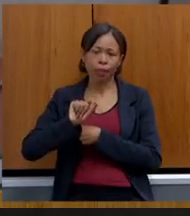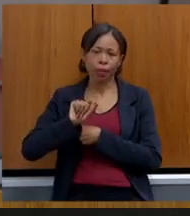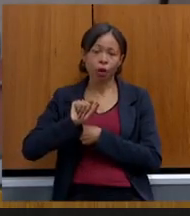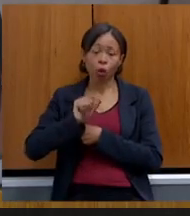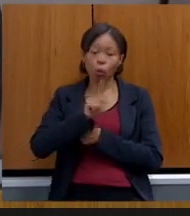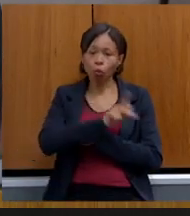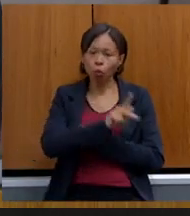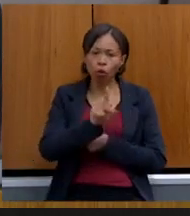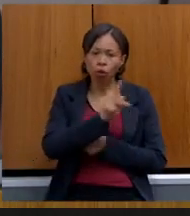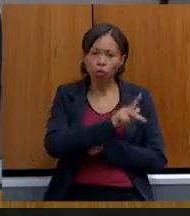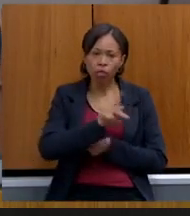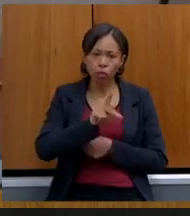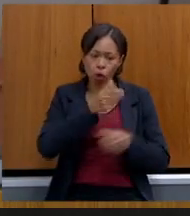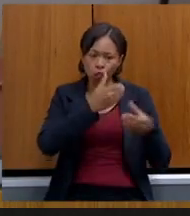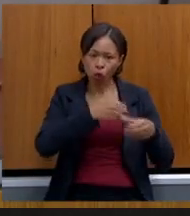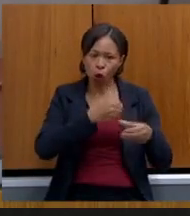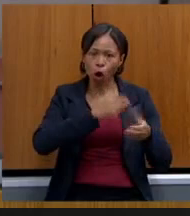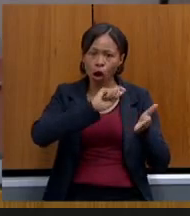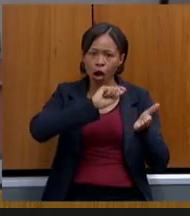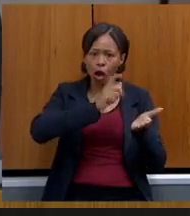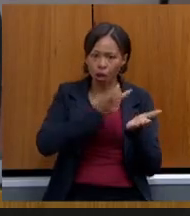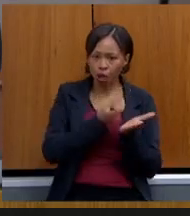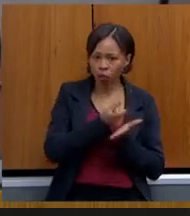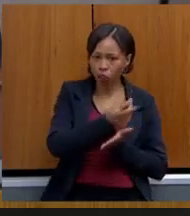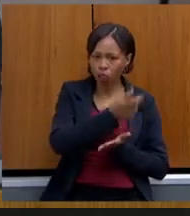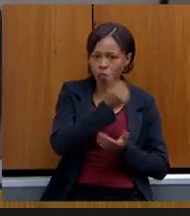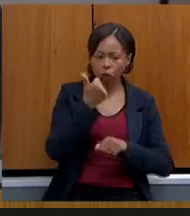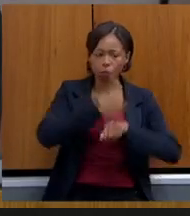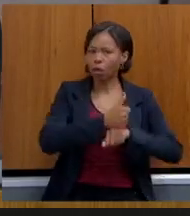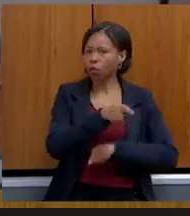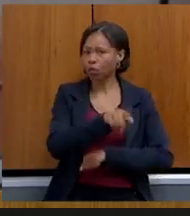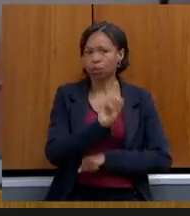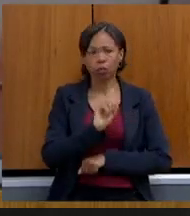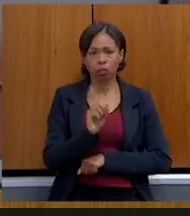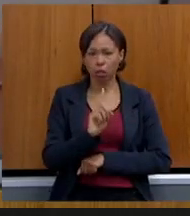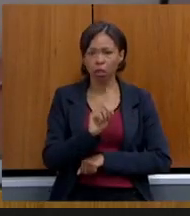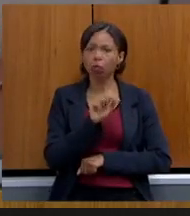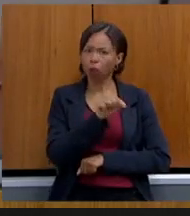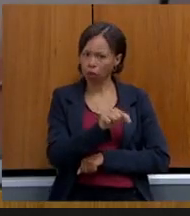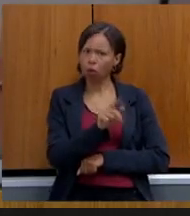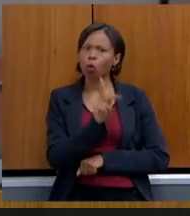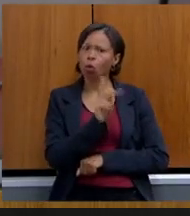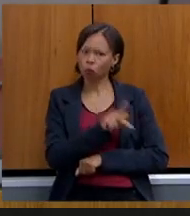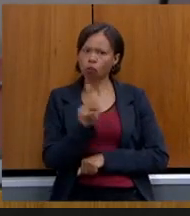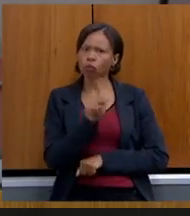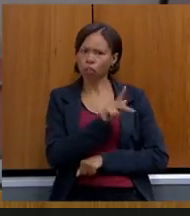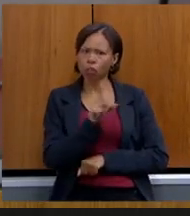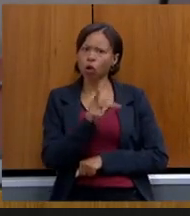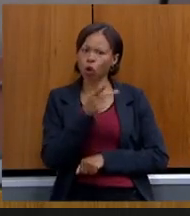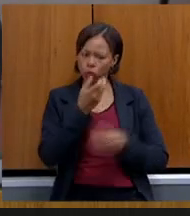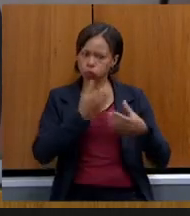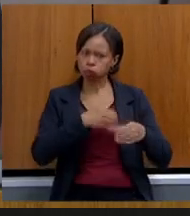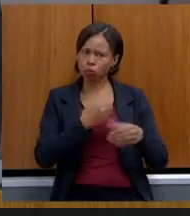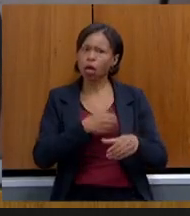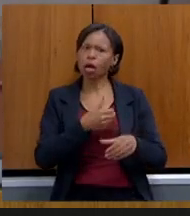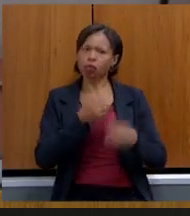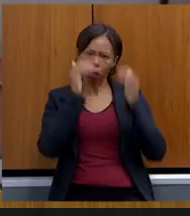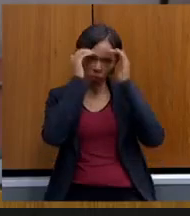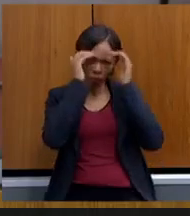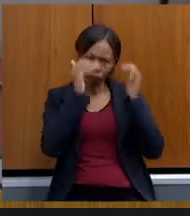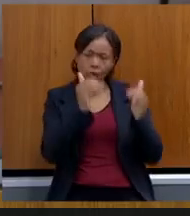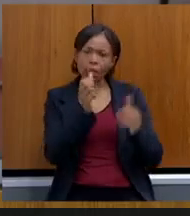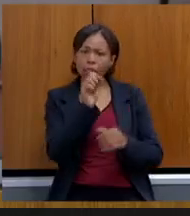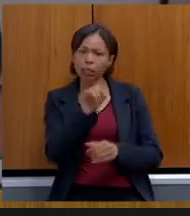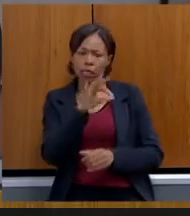porque a coisa mais linda que eu acho que se entrega nesse estado é uma educação de qualidade com professor efetivo que é respeitado Quando recebe 13º